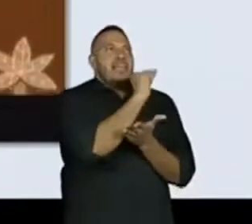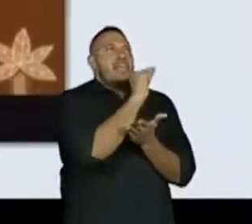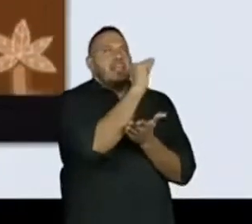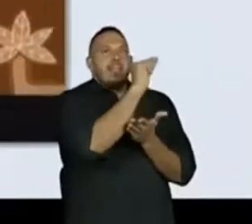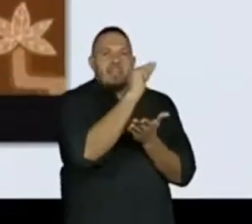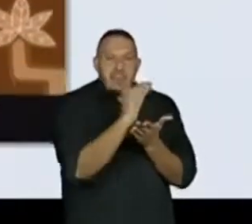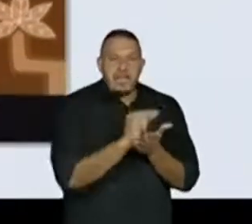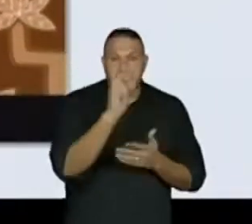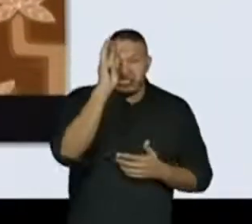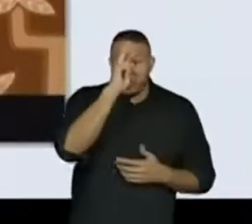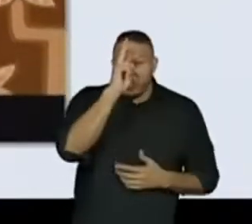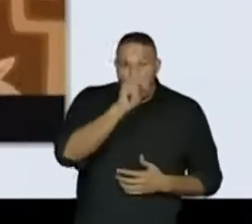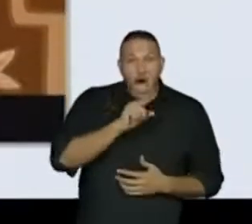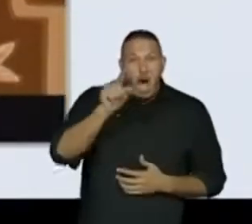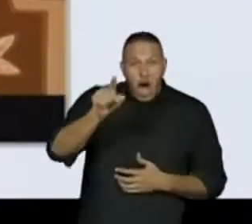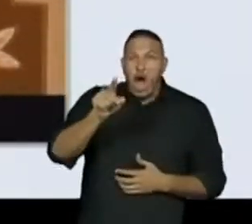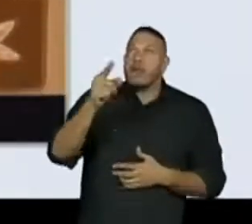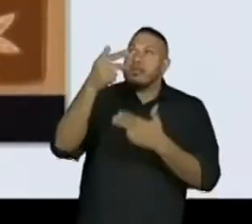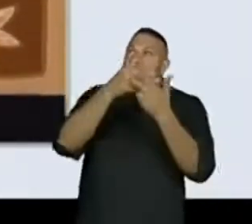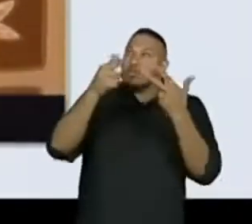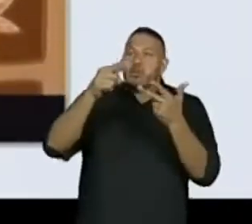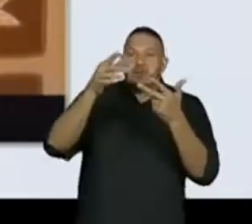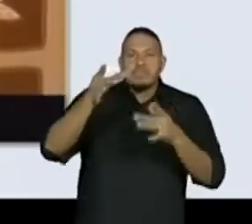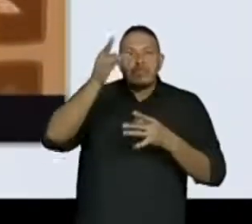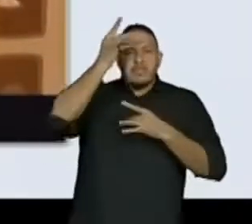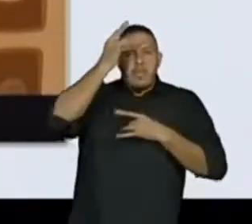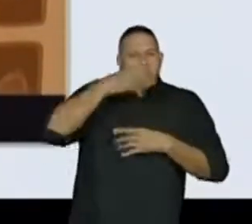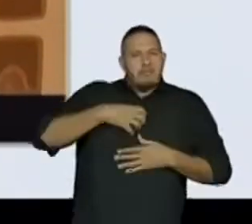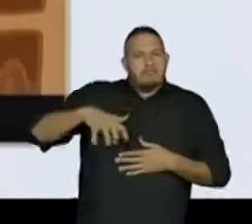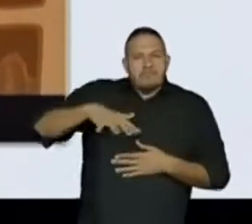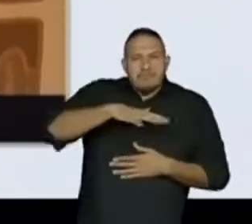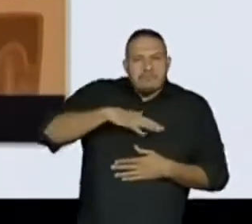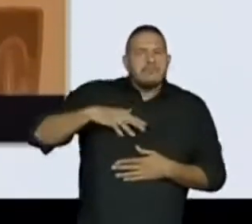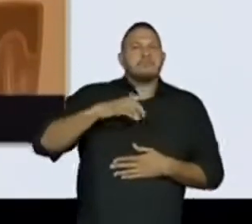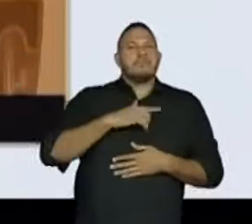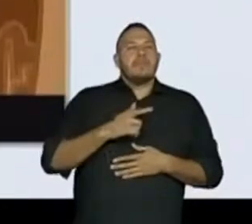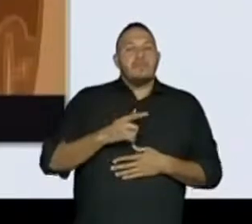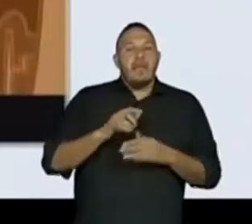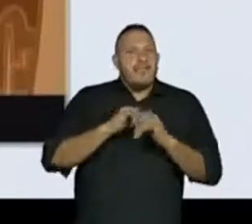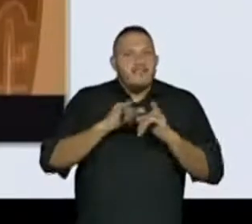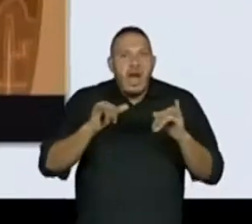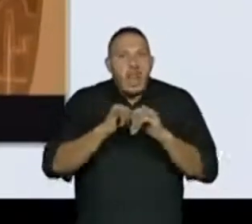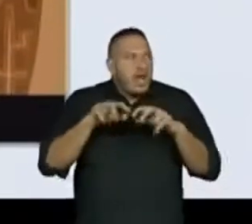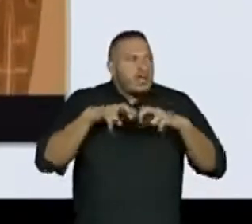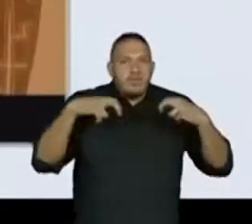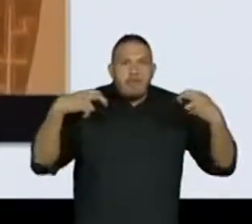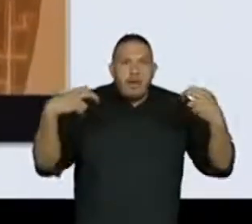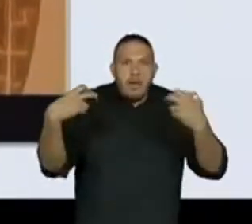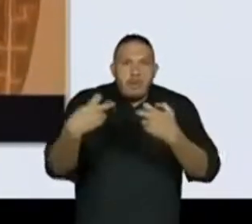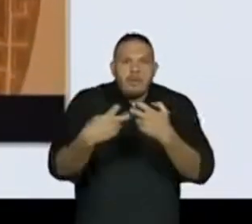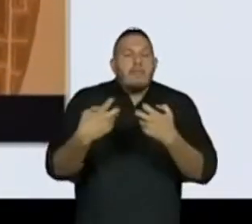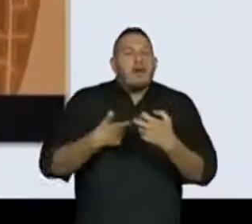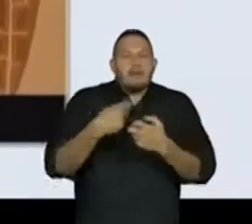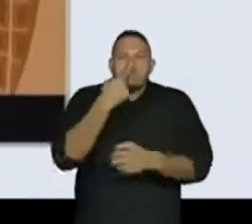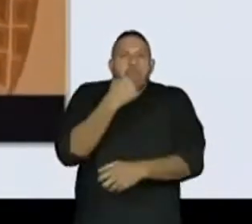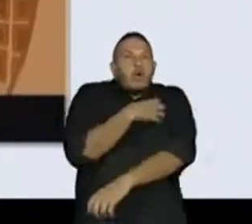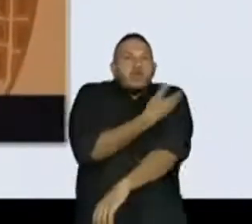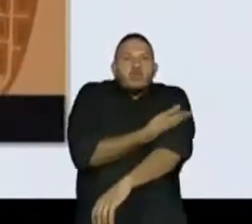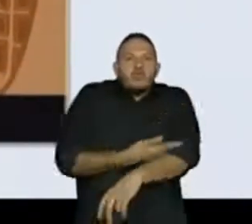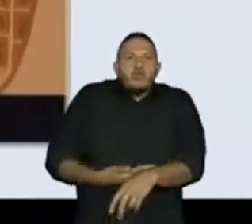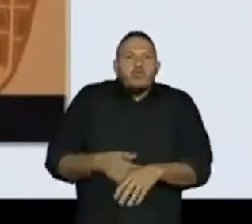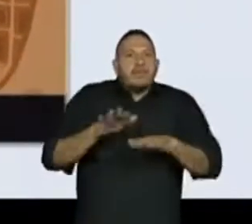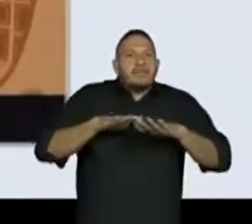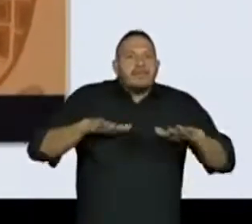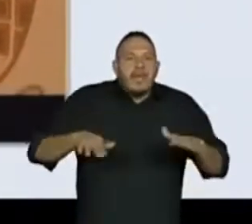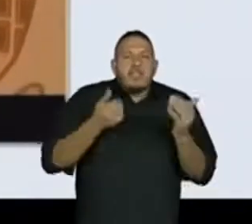histórias desses seres se incorporavam às lendas locais e eram contadas em noites de rituais crianças e jovens